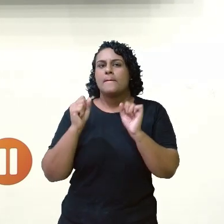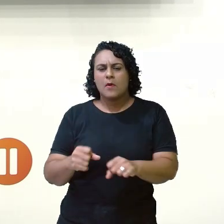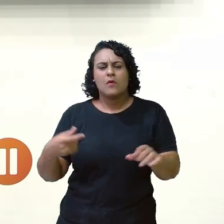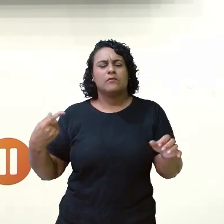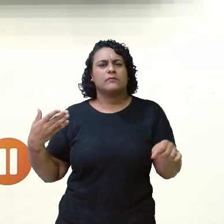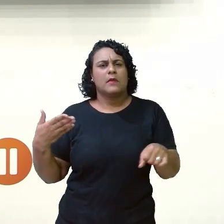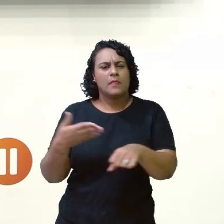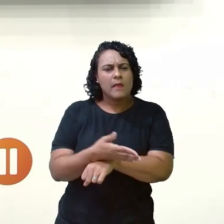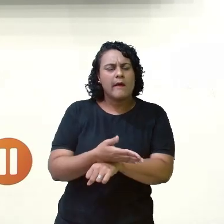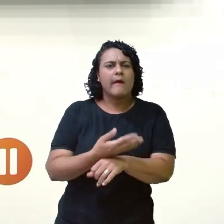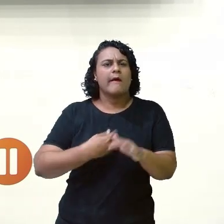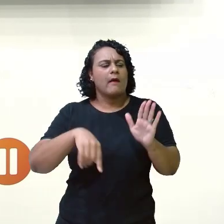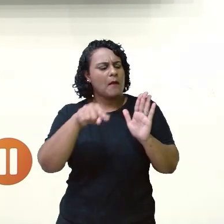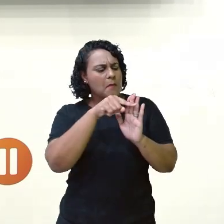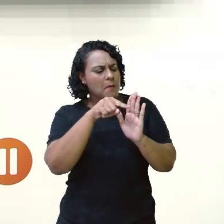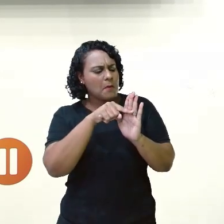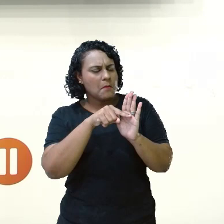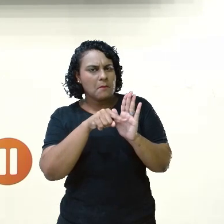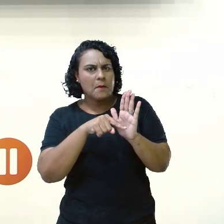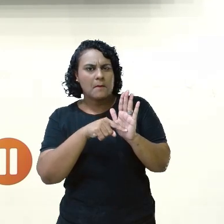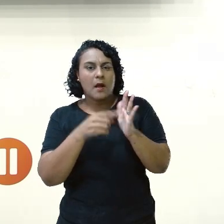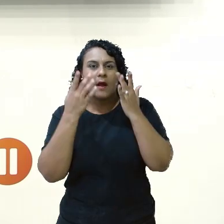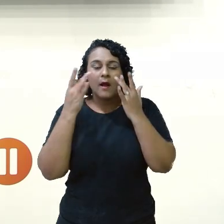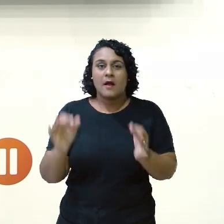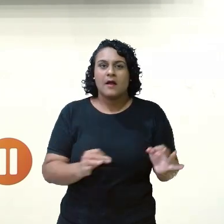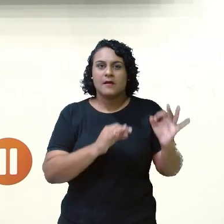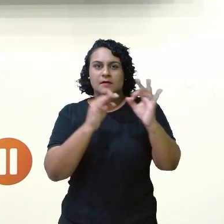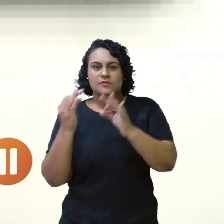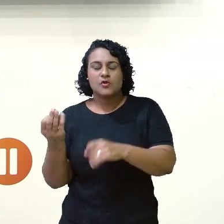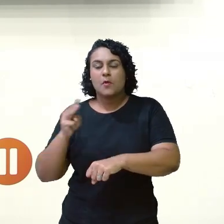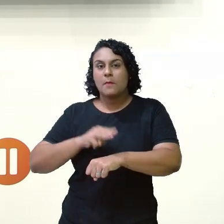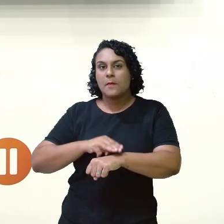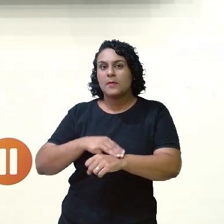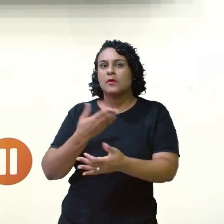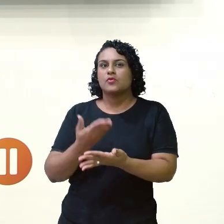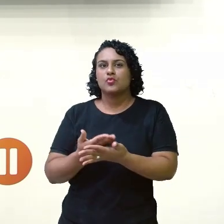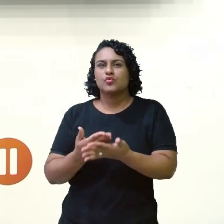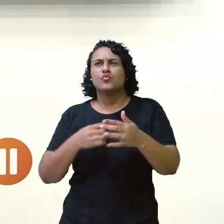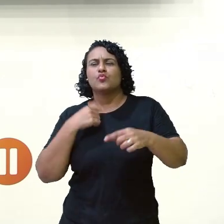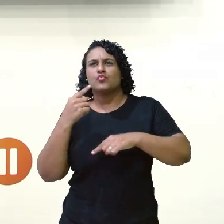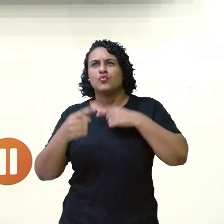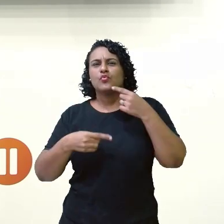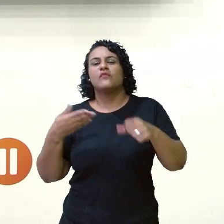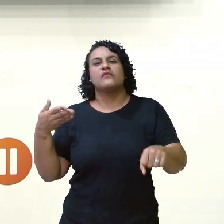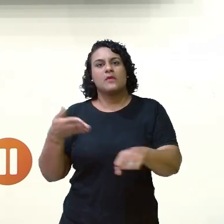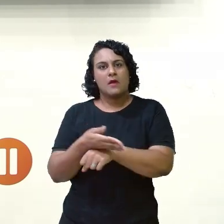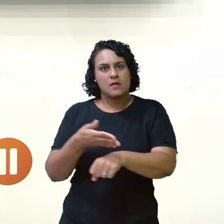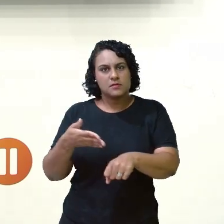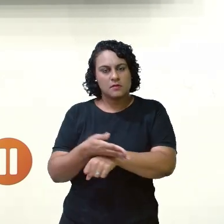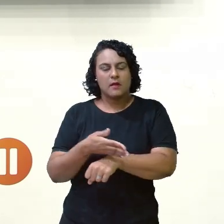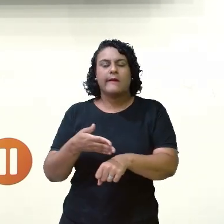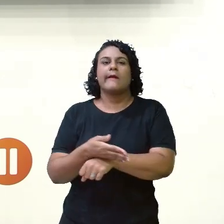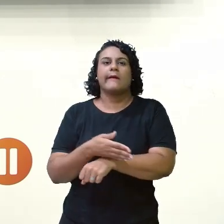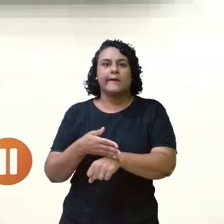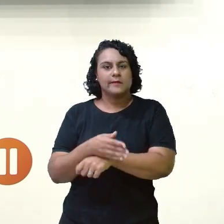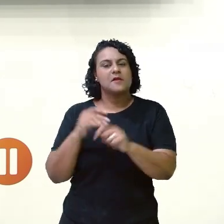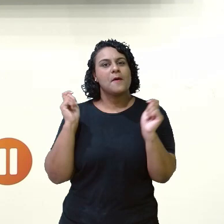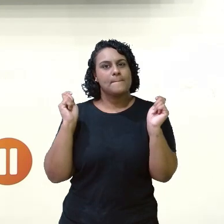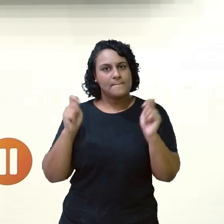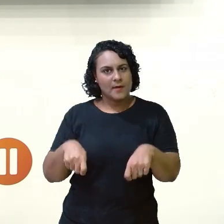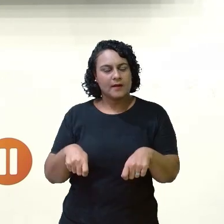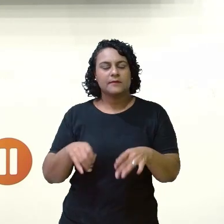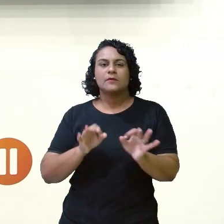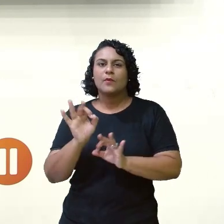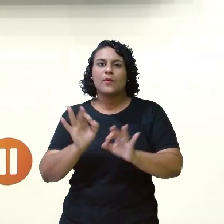que quiser, quando tiver dúvida, nos momentos de estudos. Então, busca lá o canal do Educa Recife, que